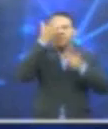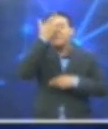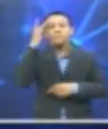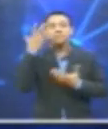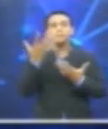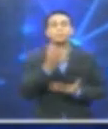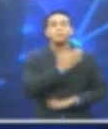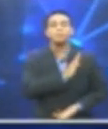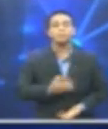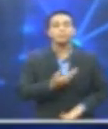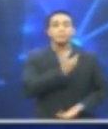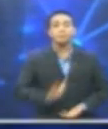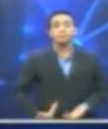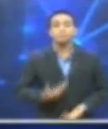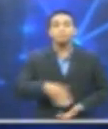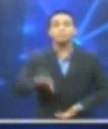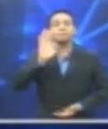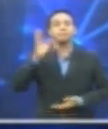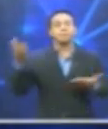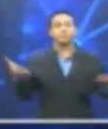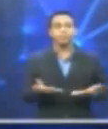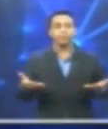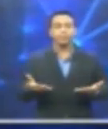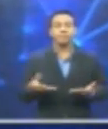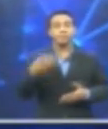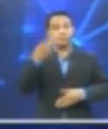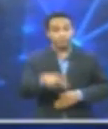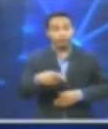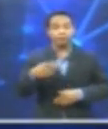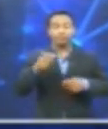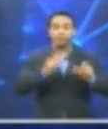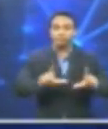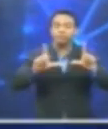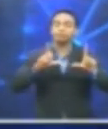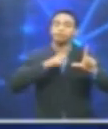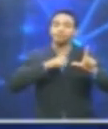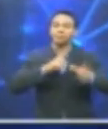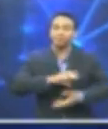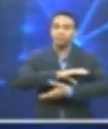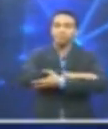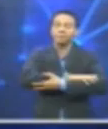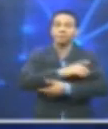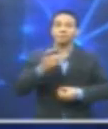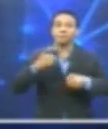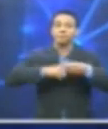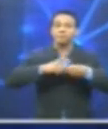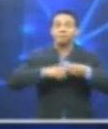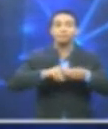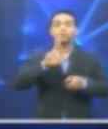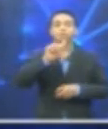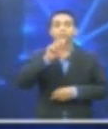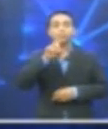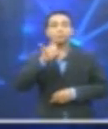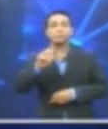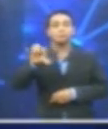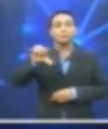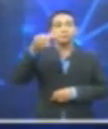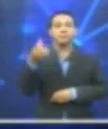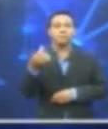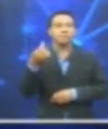mais importante do Estado. Este programa está sendo realizado em parceria com a Rádio 96 FM e com o